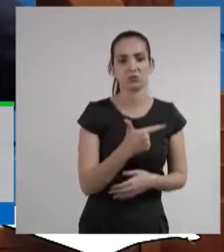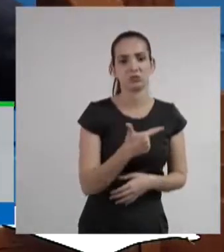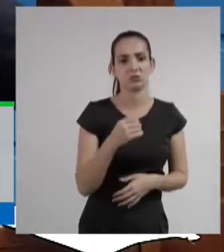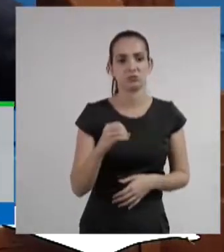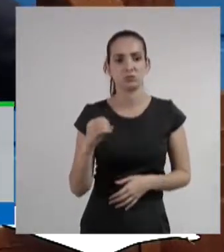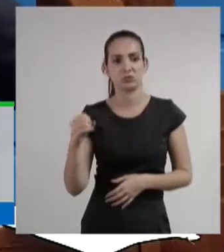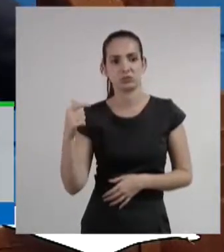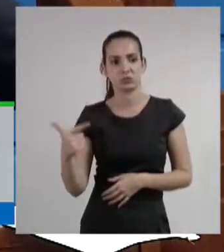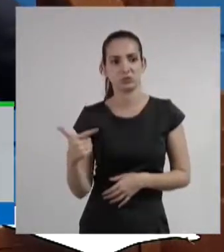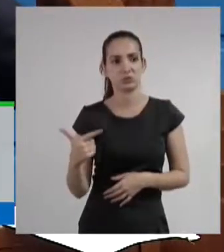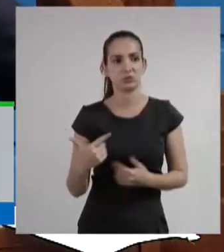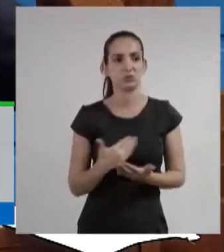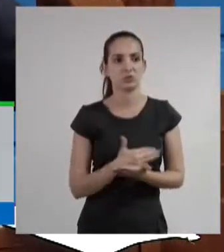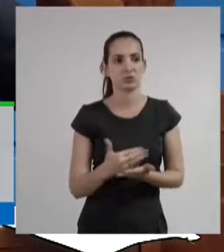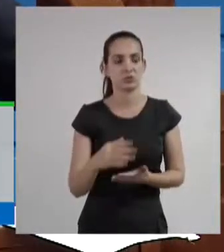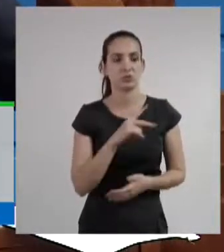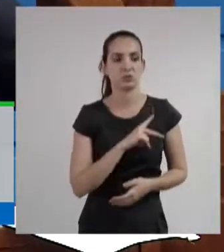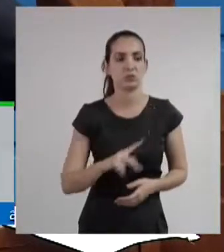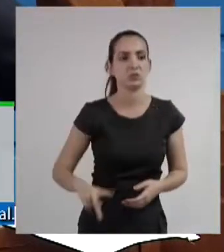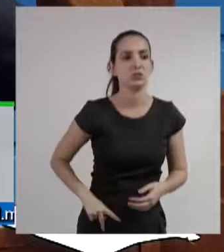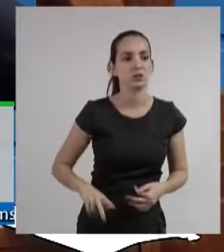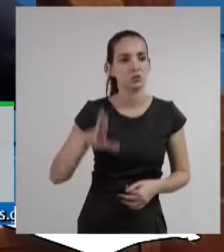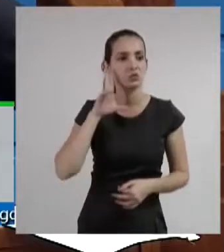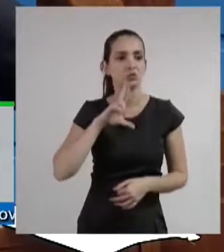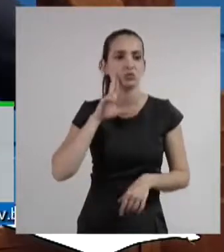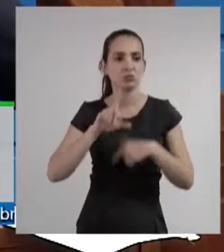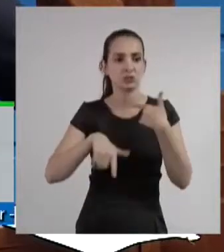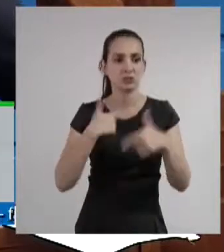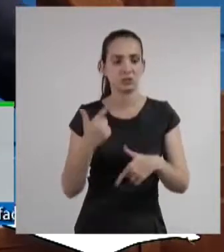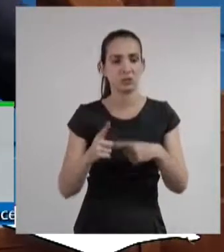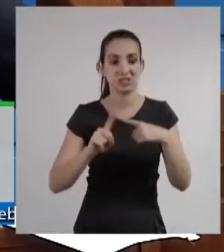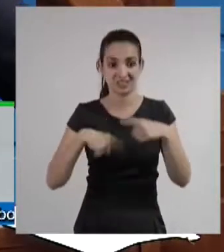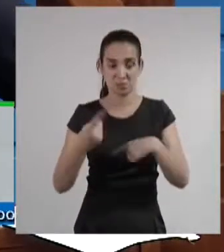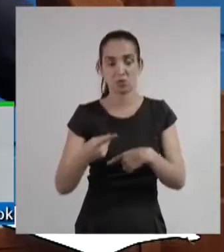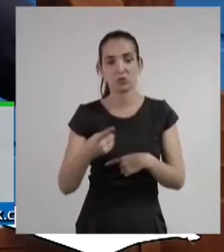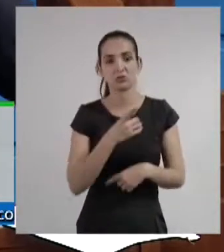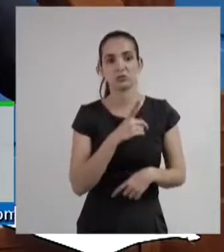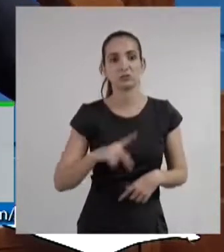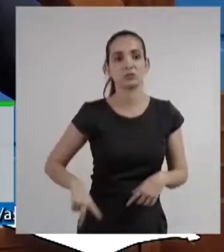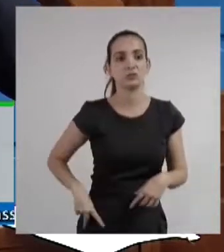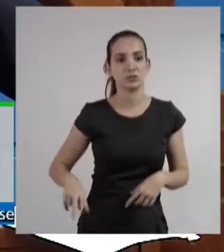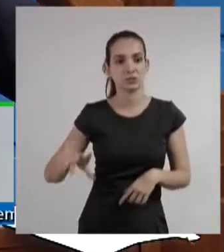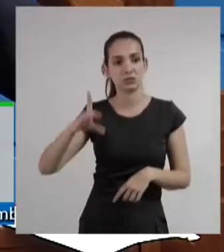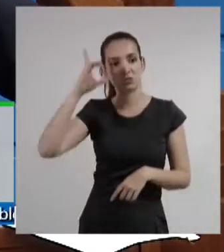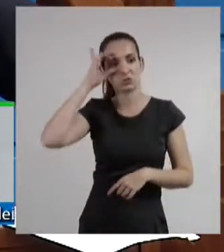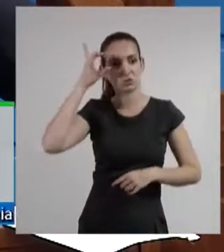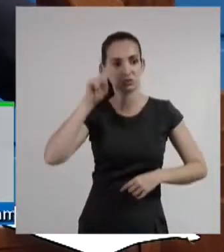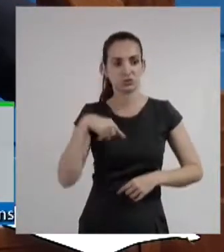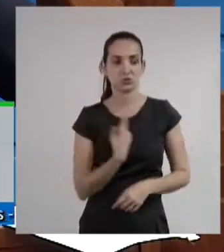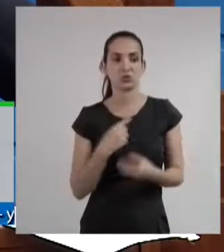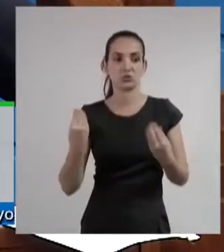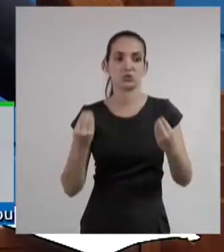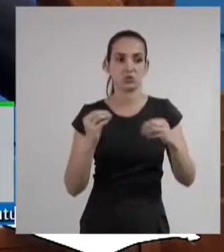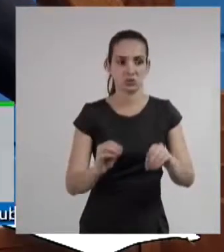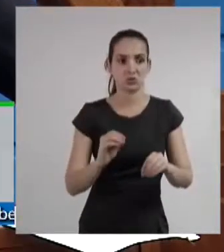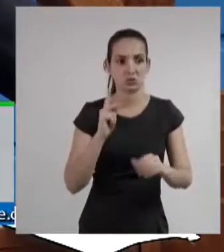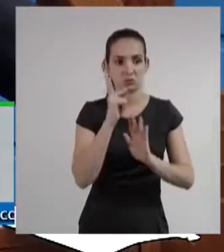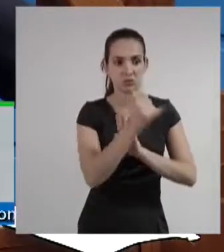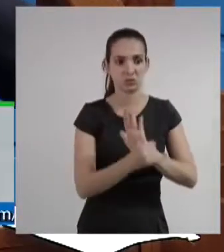ex-presidente Lula, depois com a presidente Dilma, nós implantamos programas no Brasil que